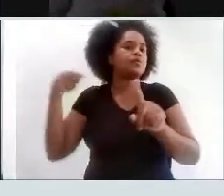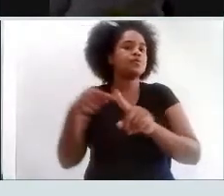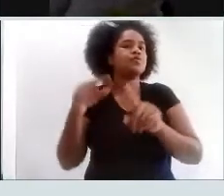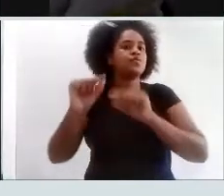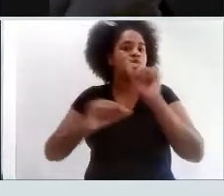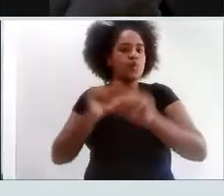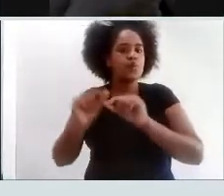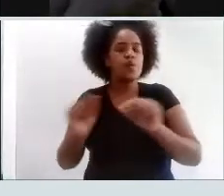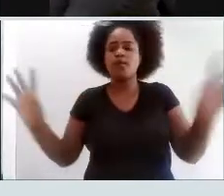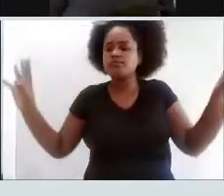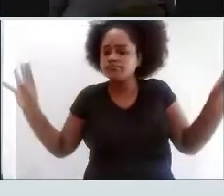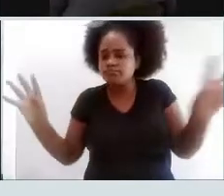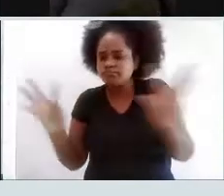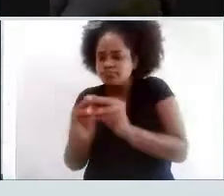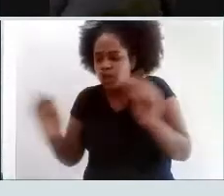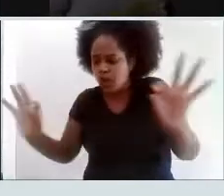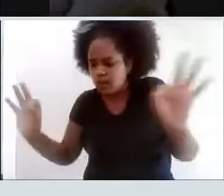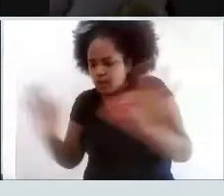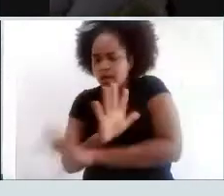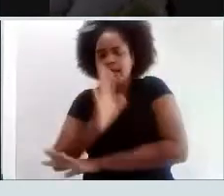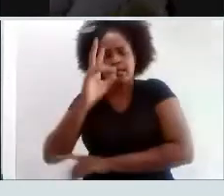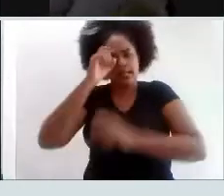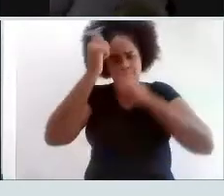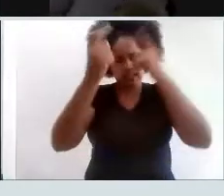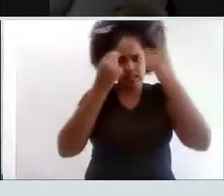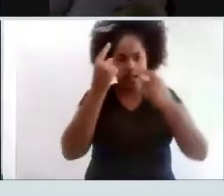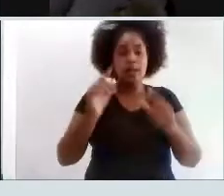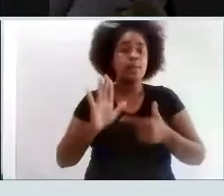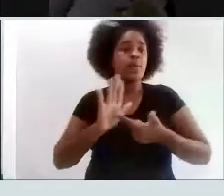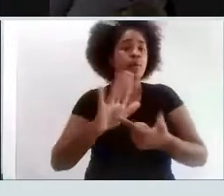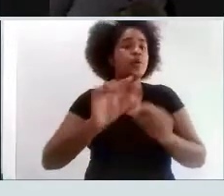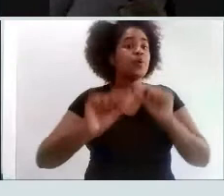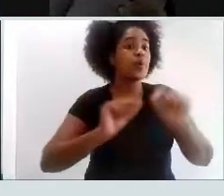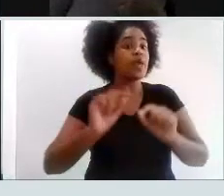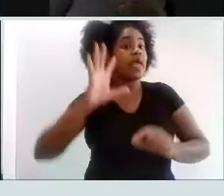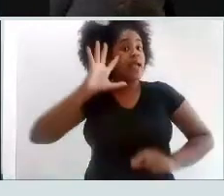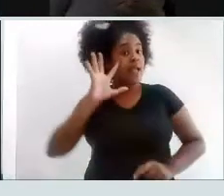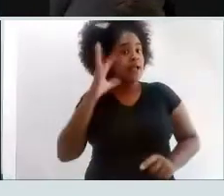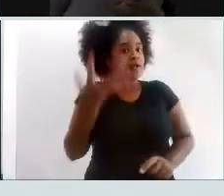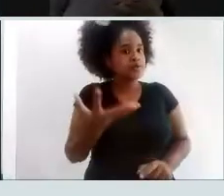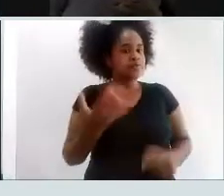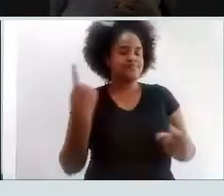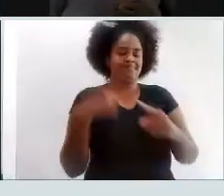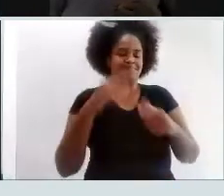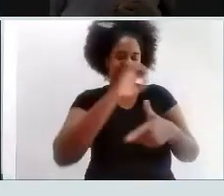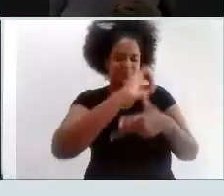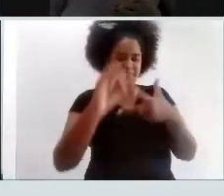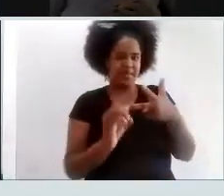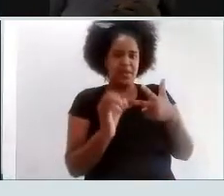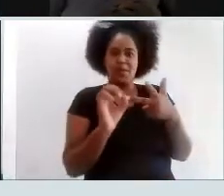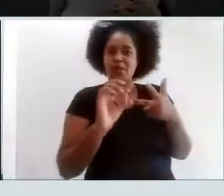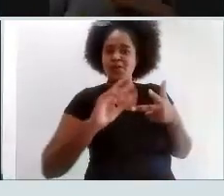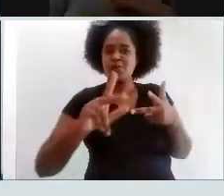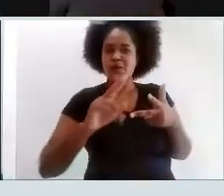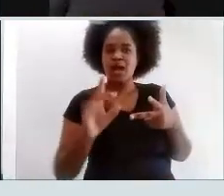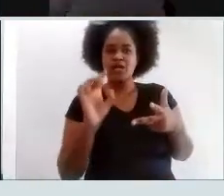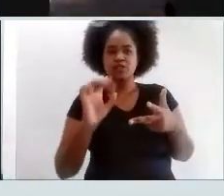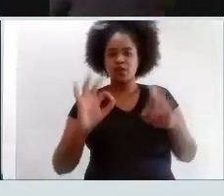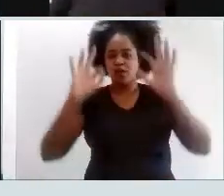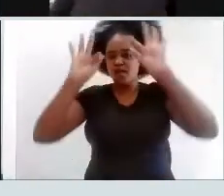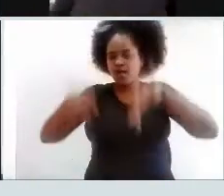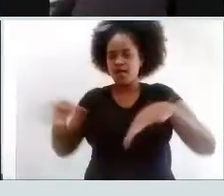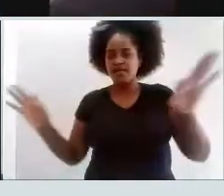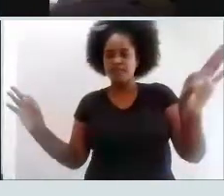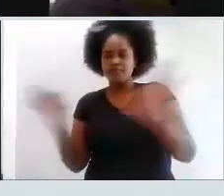uma resolução. Por quê? No Enem, eles não querem apenas que vocês finalizem o texto de maneira